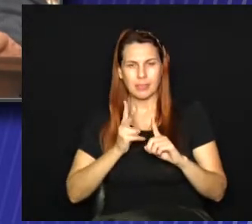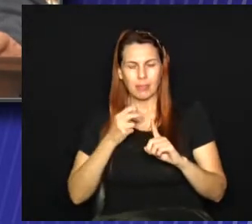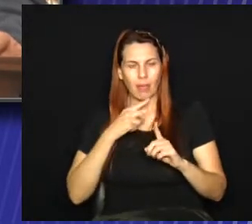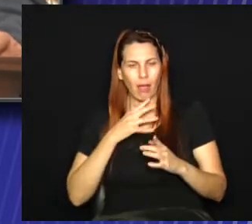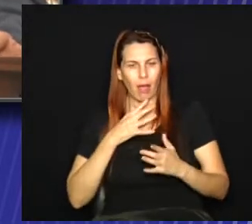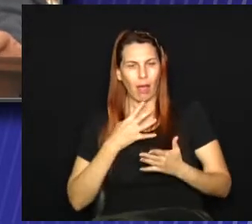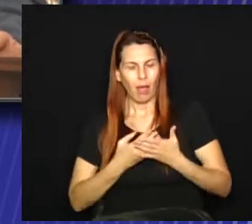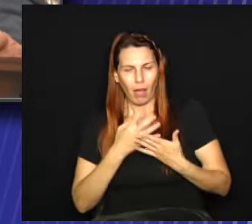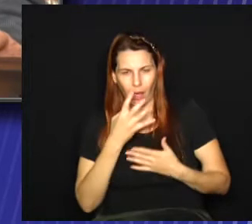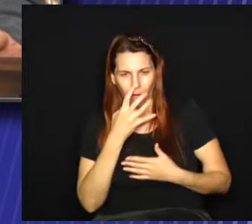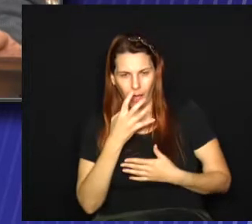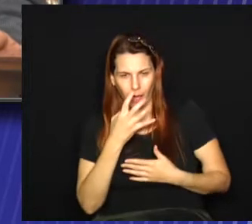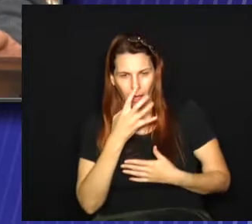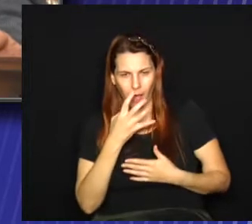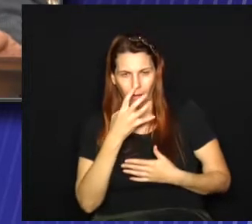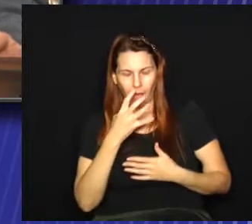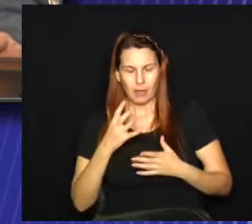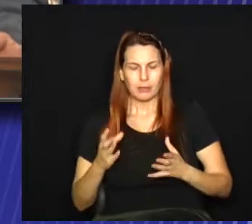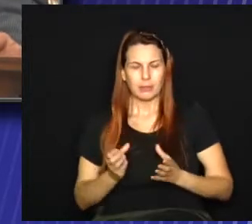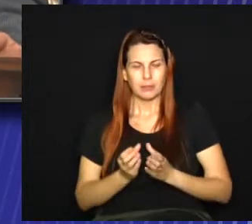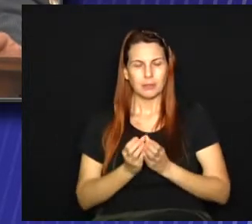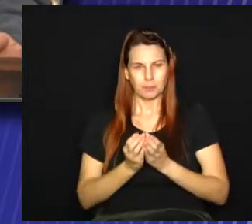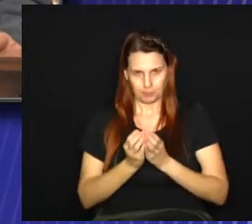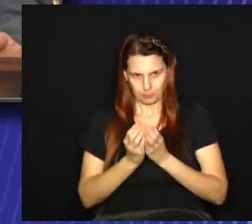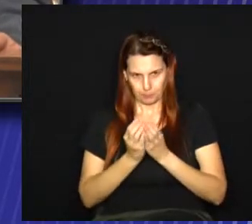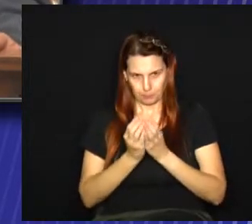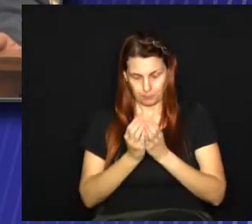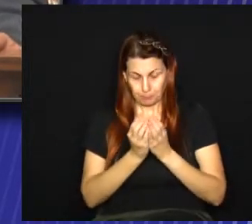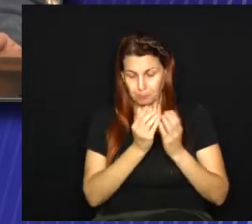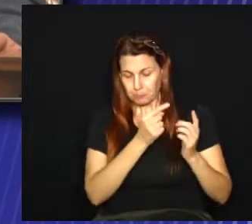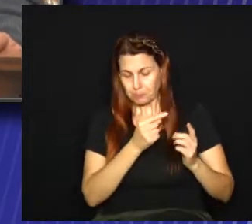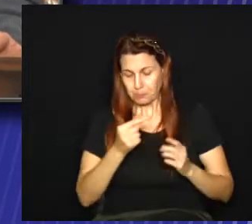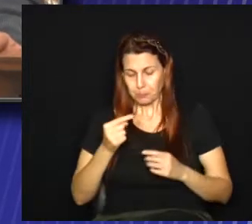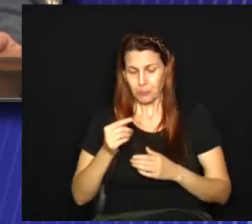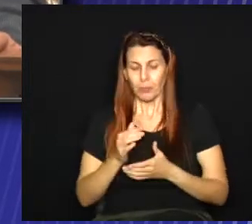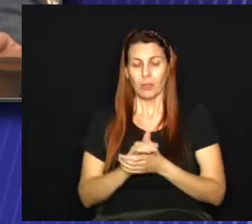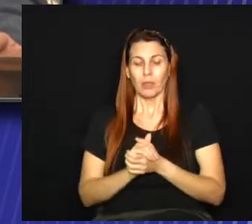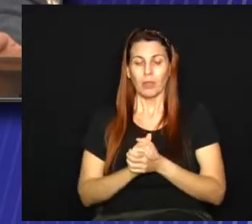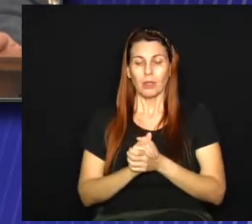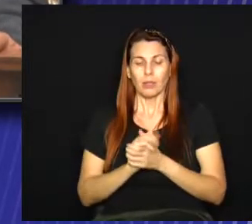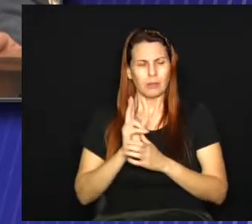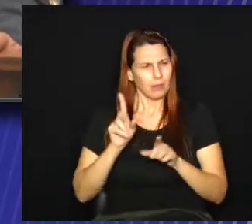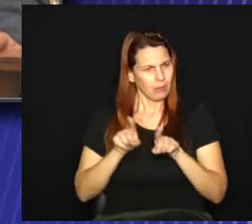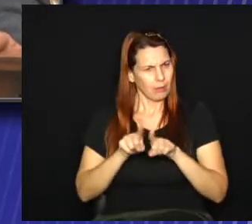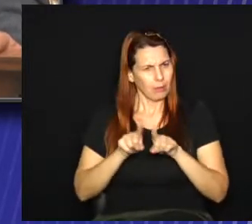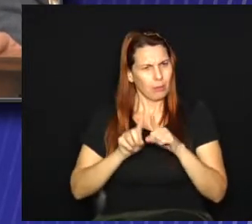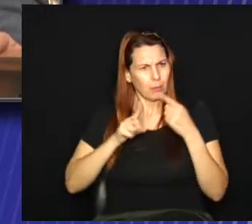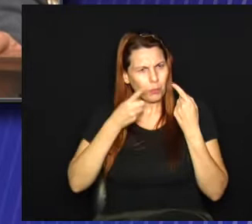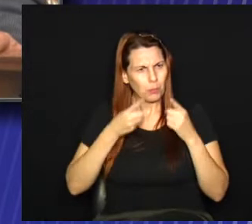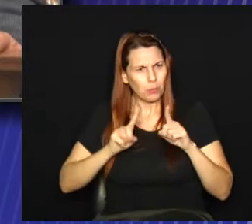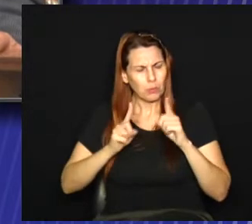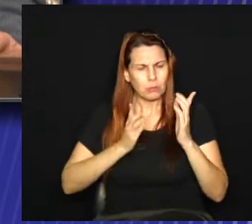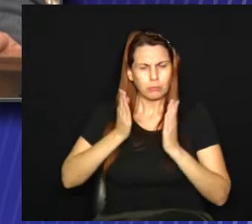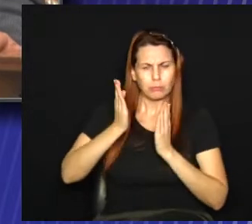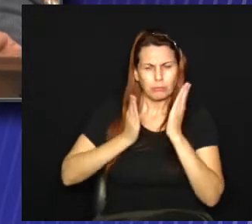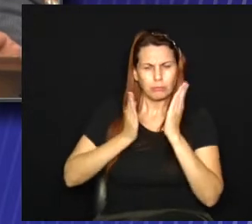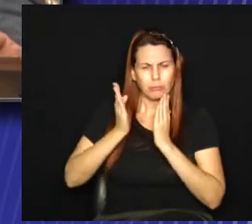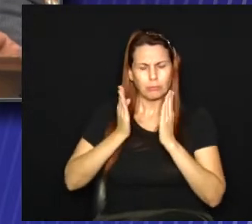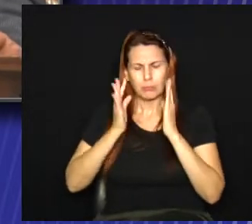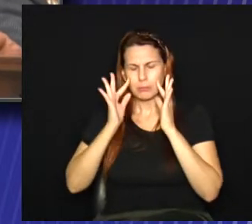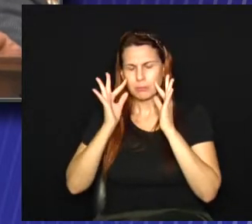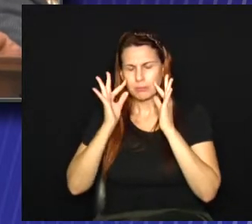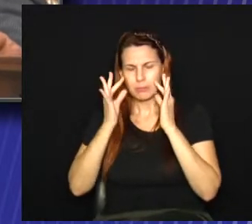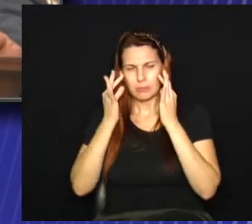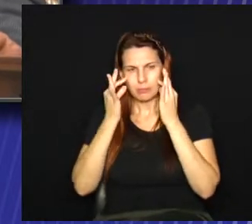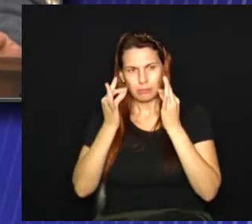com as cerimônias da Semana Santa. Por outro lado, também o canto litúrgico lhe chamava muito a atenção,